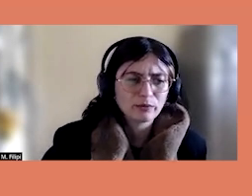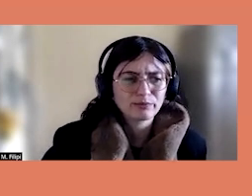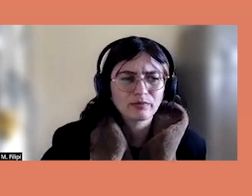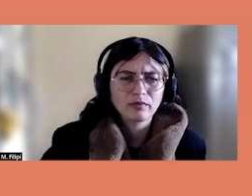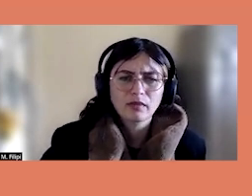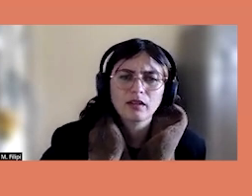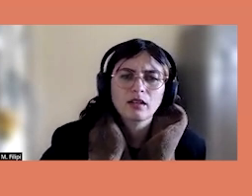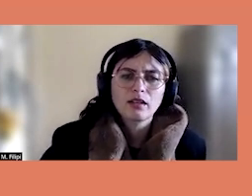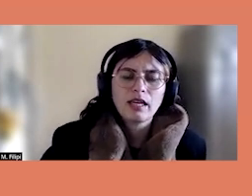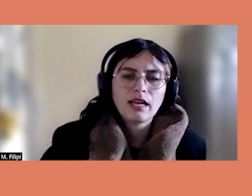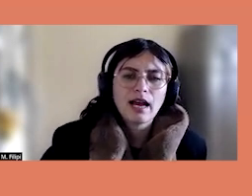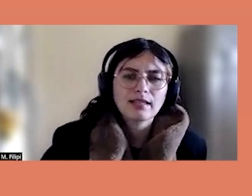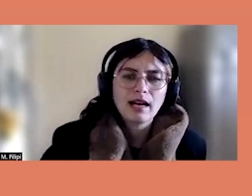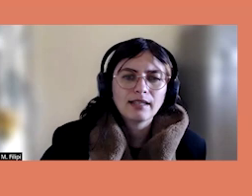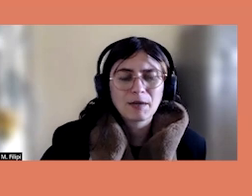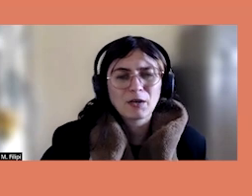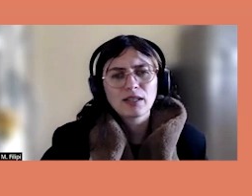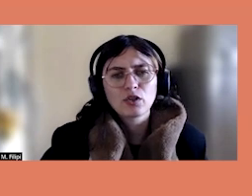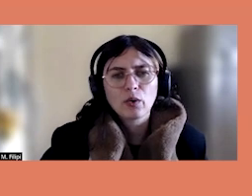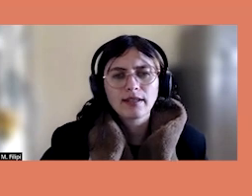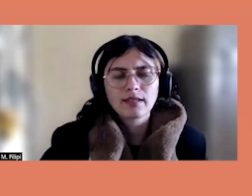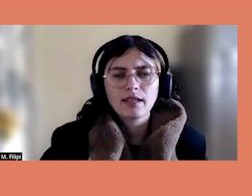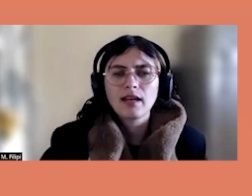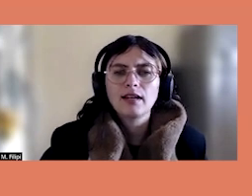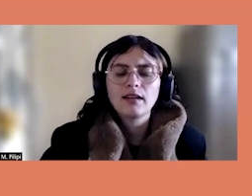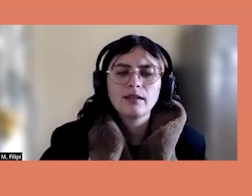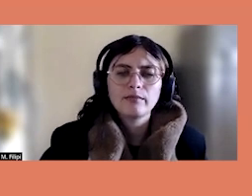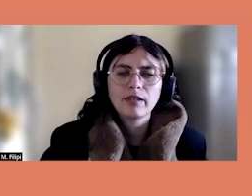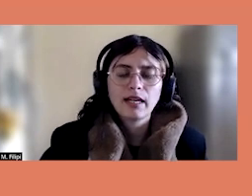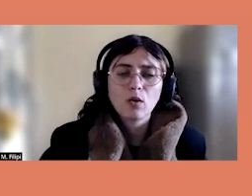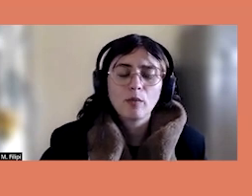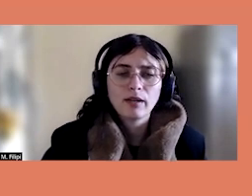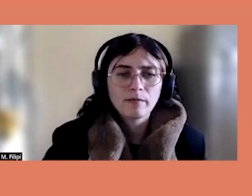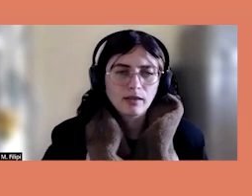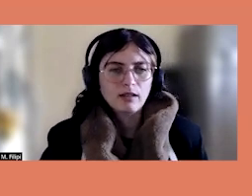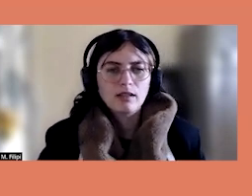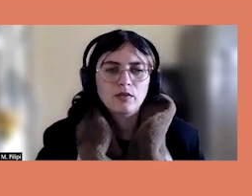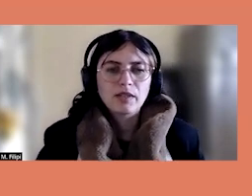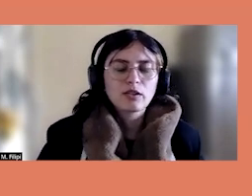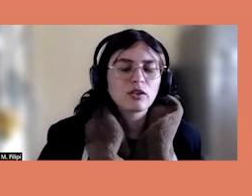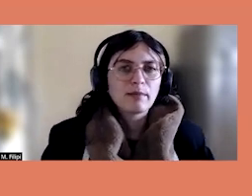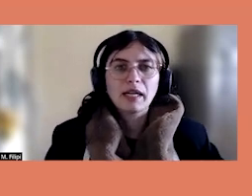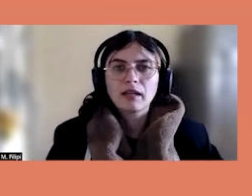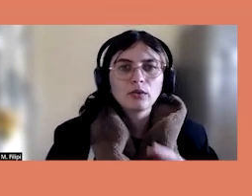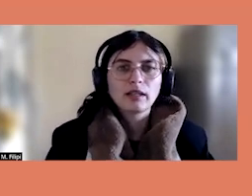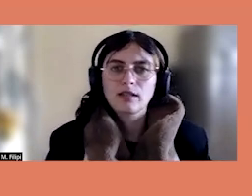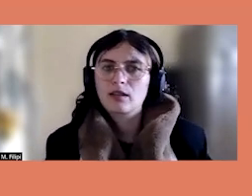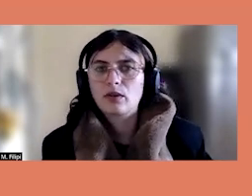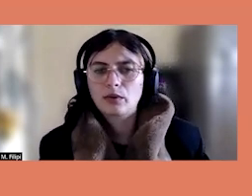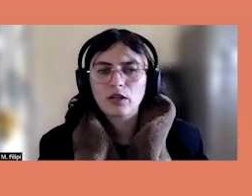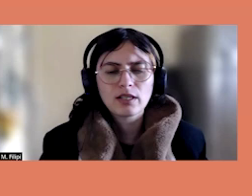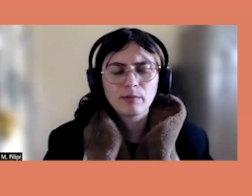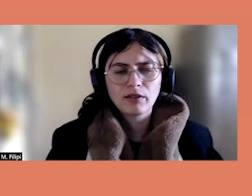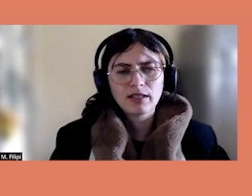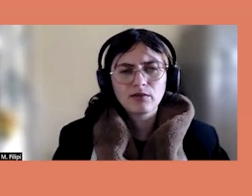2000 e as áreas, melhores regiões que ele encobre. Se você estiver brincando, né, testando